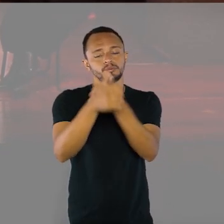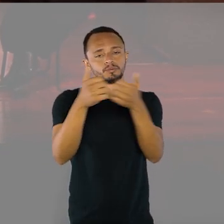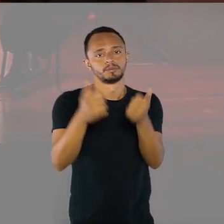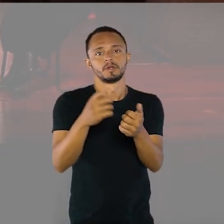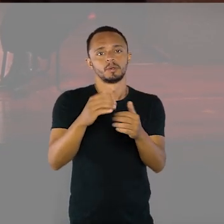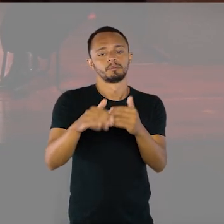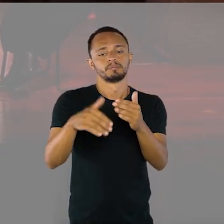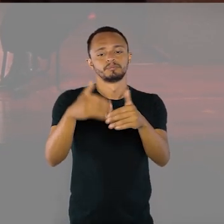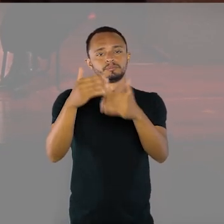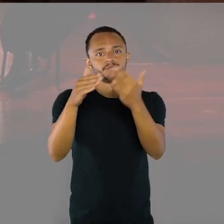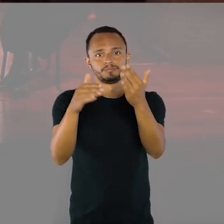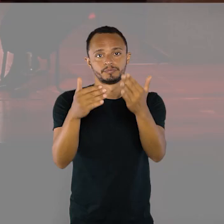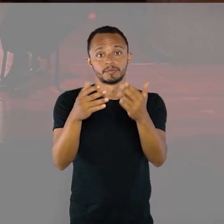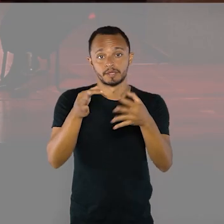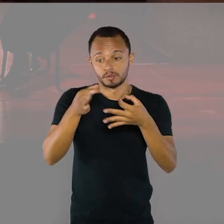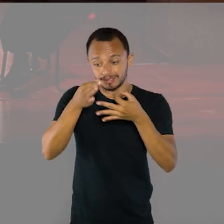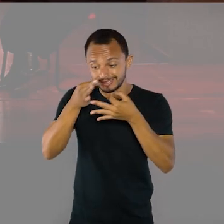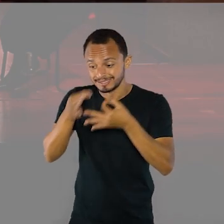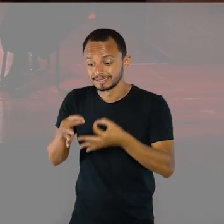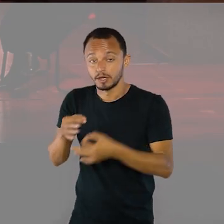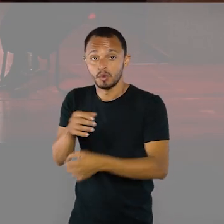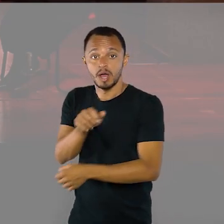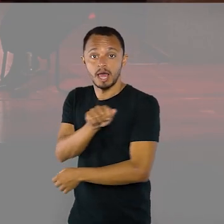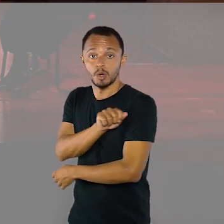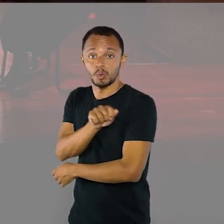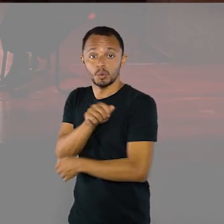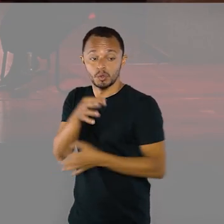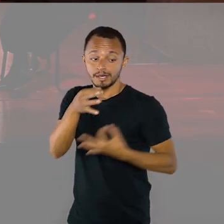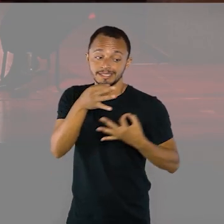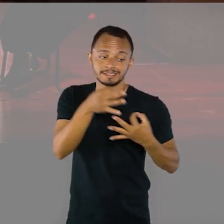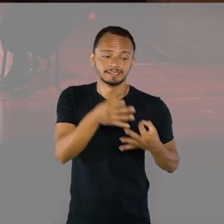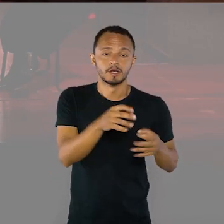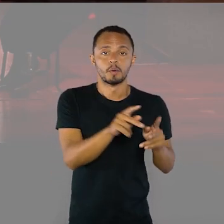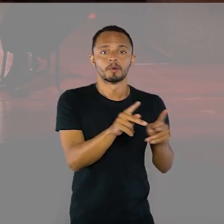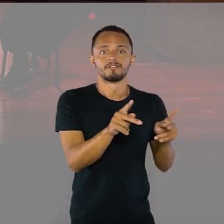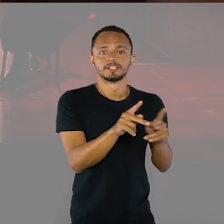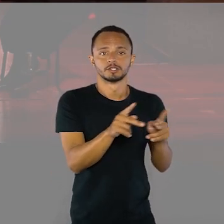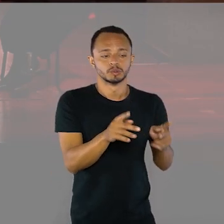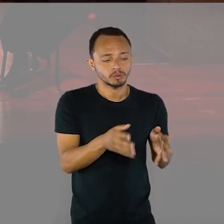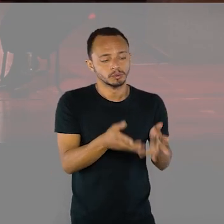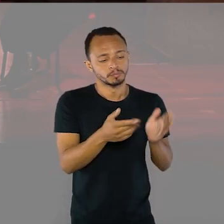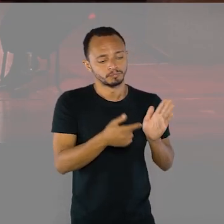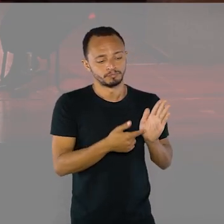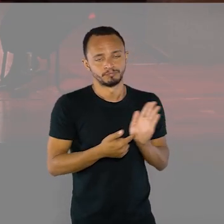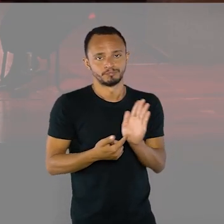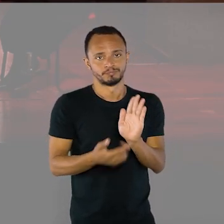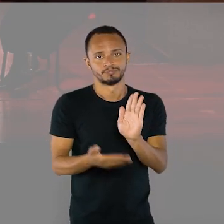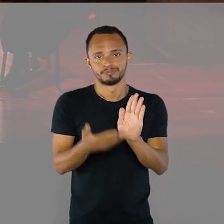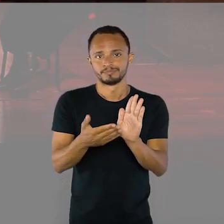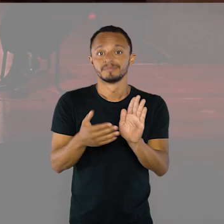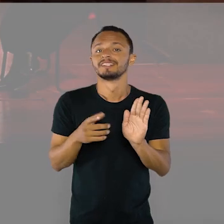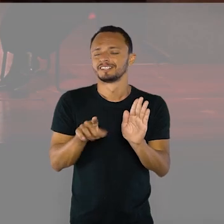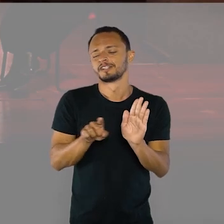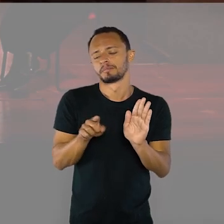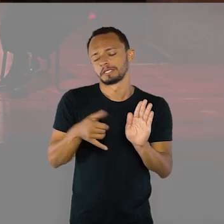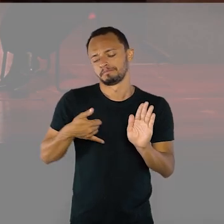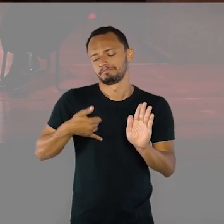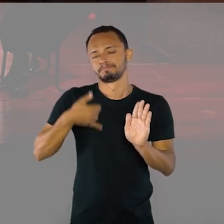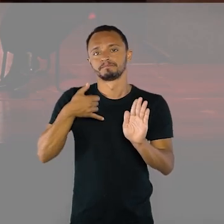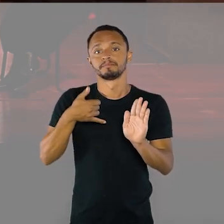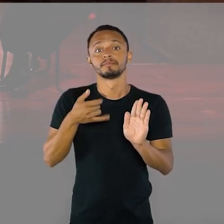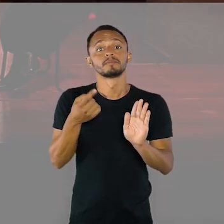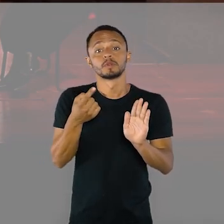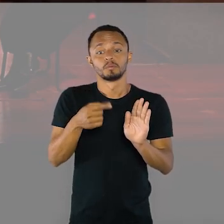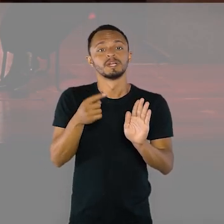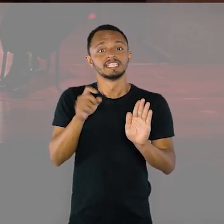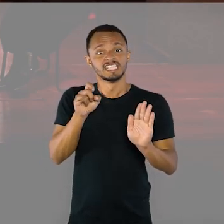nossa atenção aos professores, e é o que a gente quer provocar, enfim, terminar também com um tanto de otimismo, né? Se há muita dificuldade